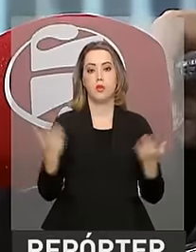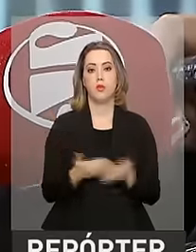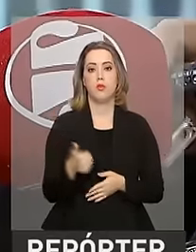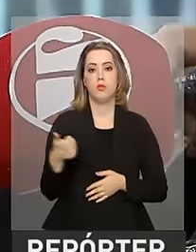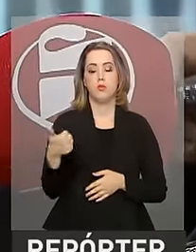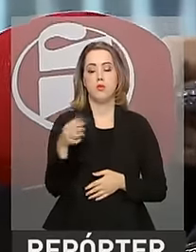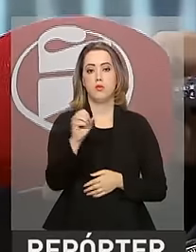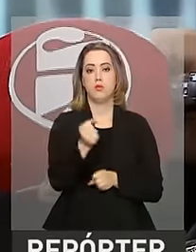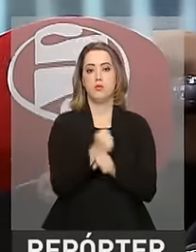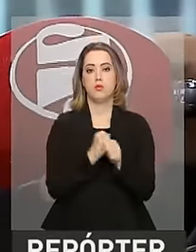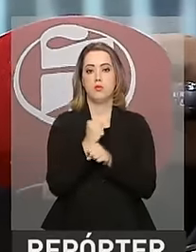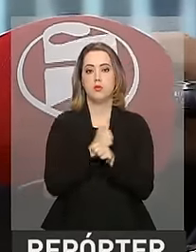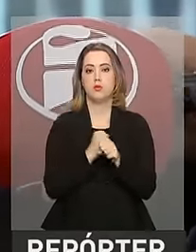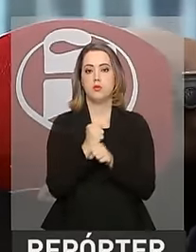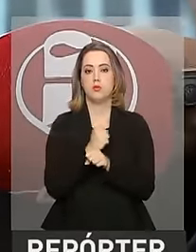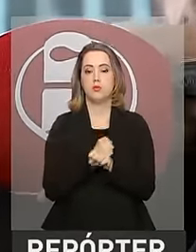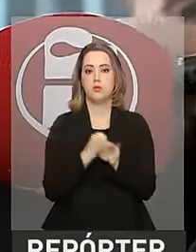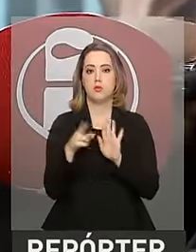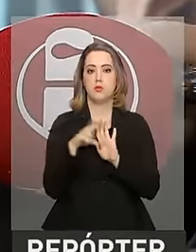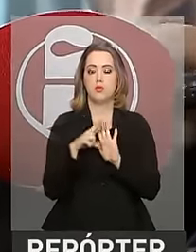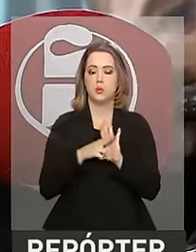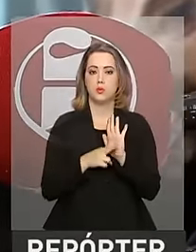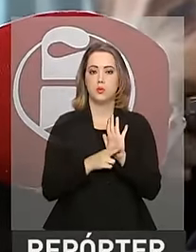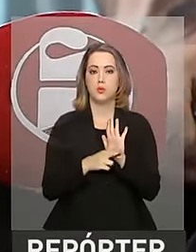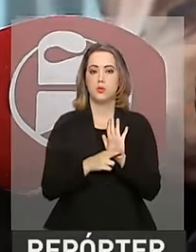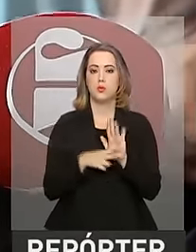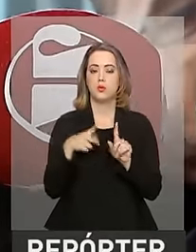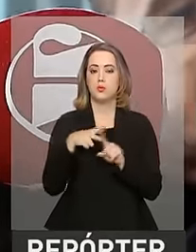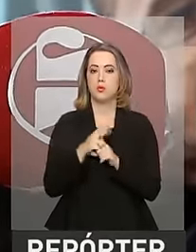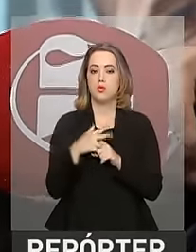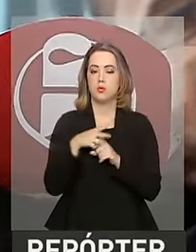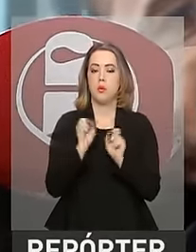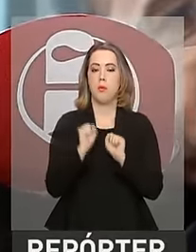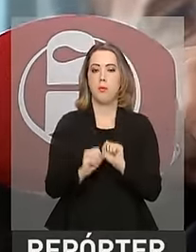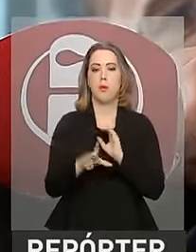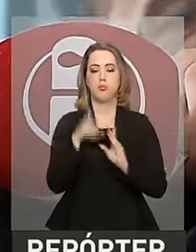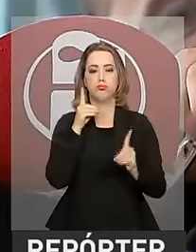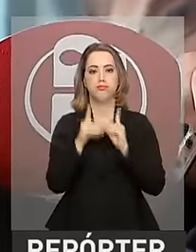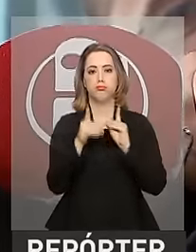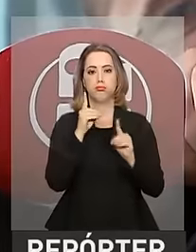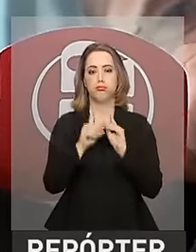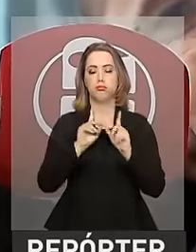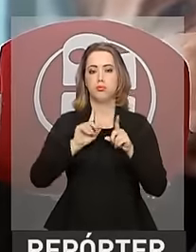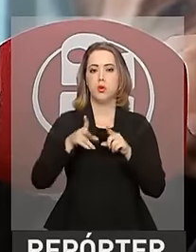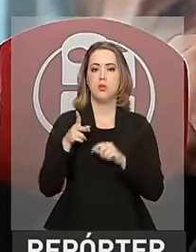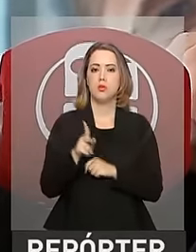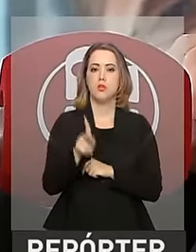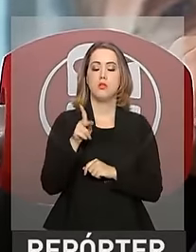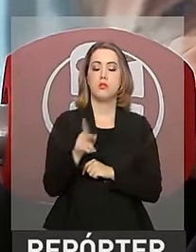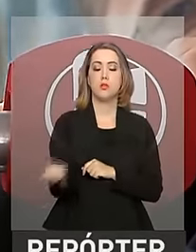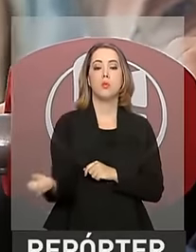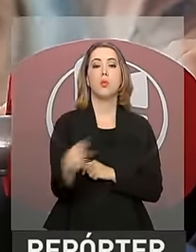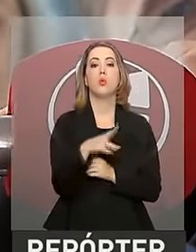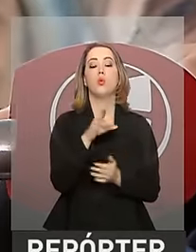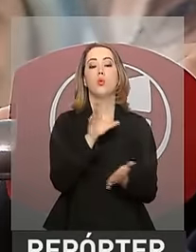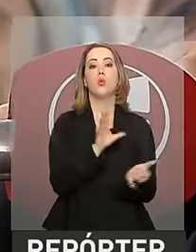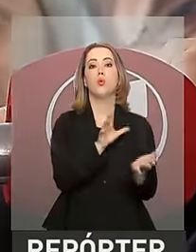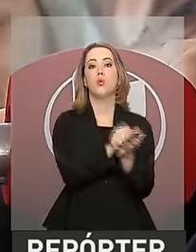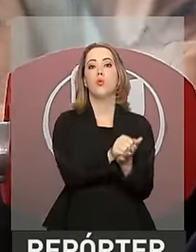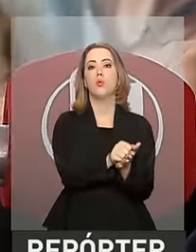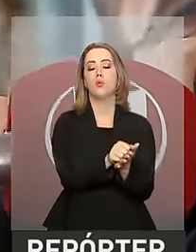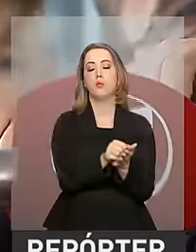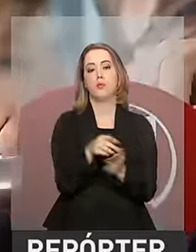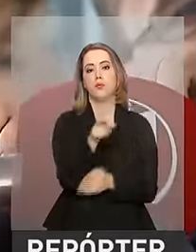10º ano o critério para reajuste dos gastos poderá ser rediscutido a cada mudança de Mandato presidencial o novo